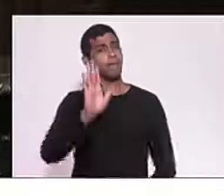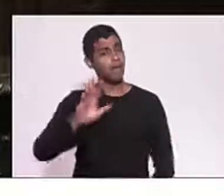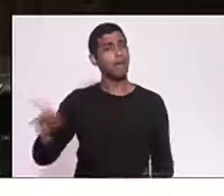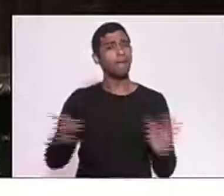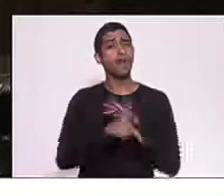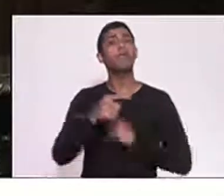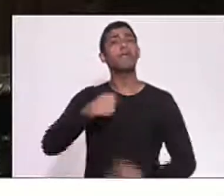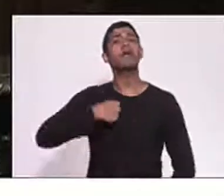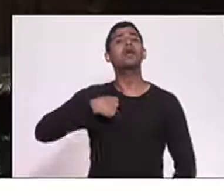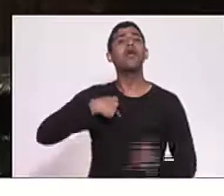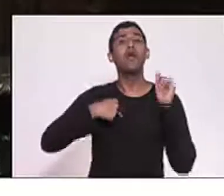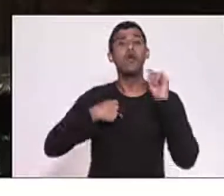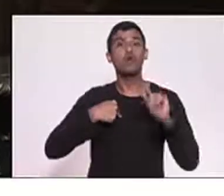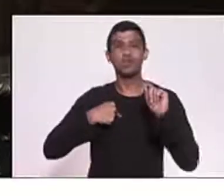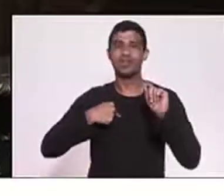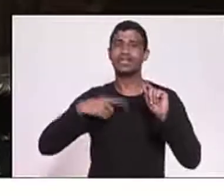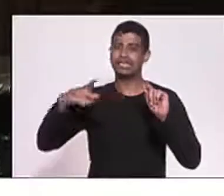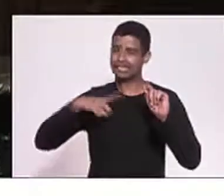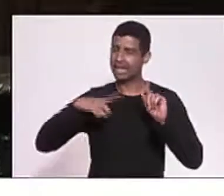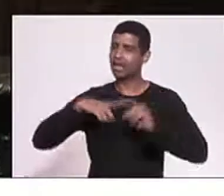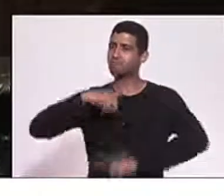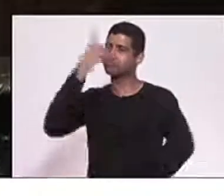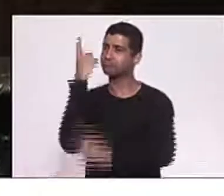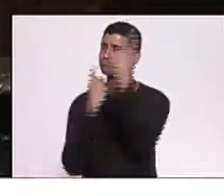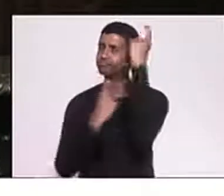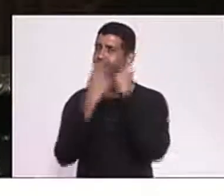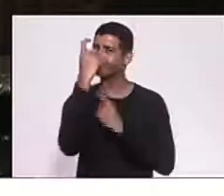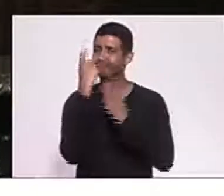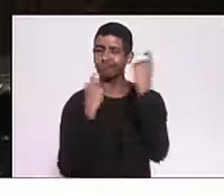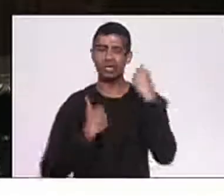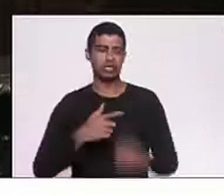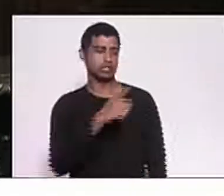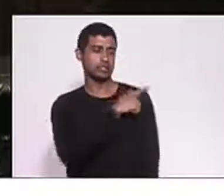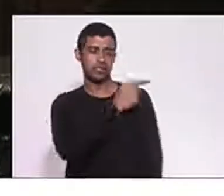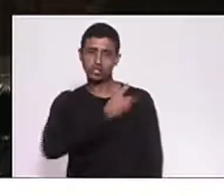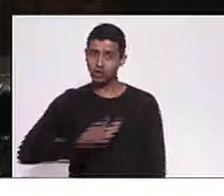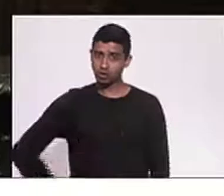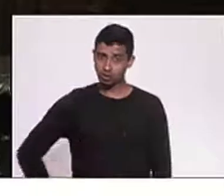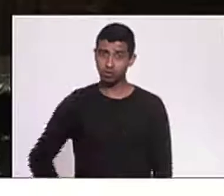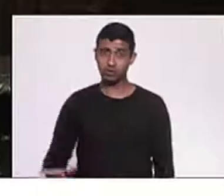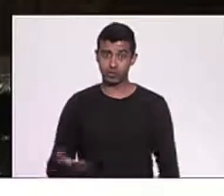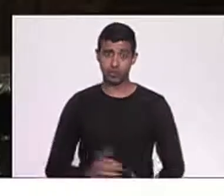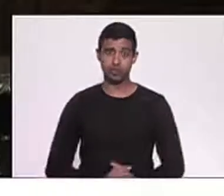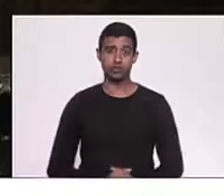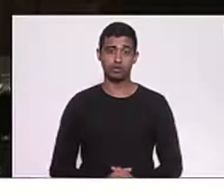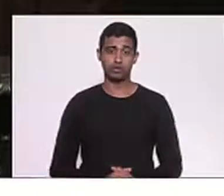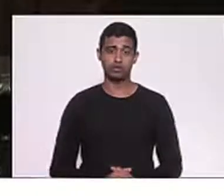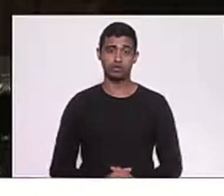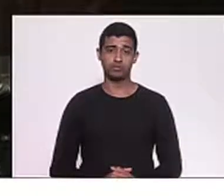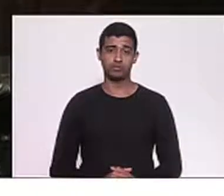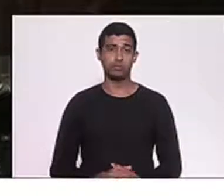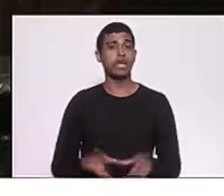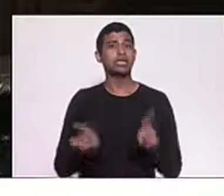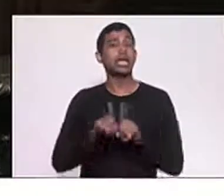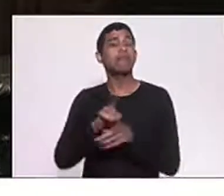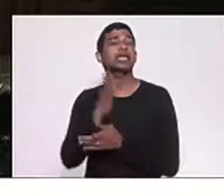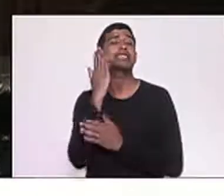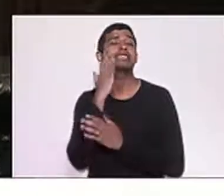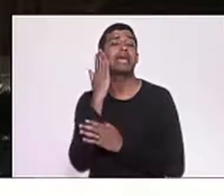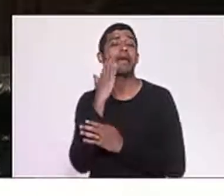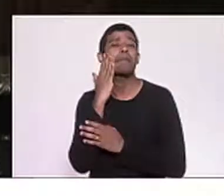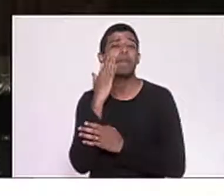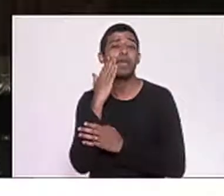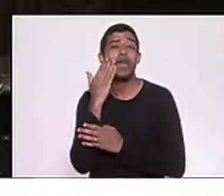pertence a preocupação com a gestão pública e o destino das